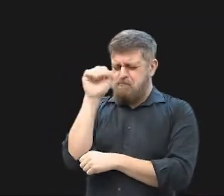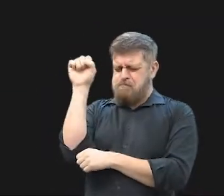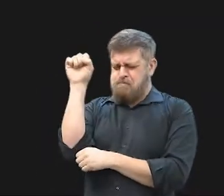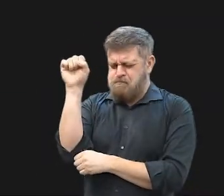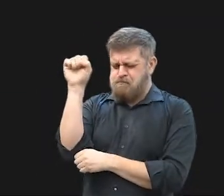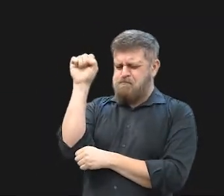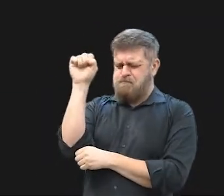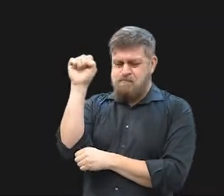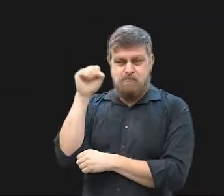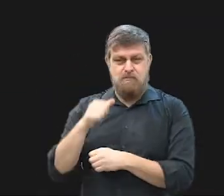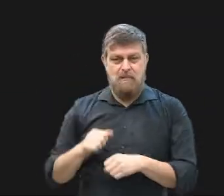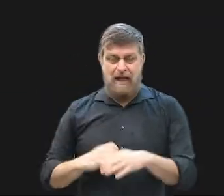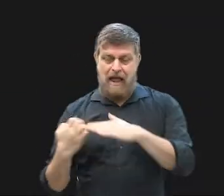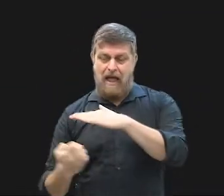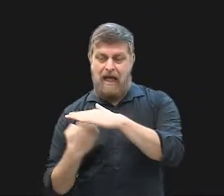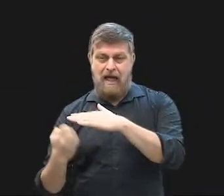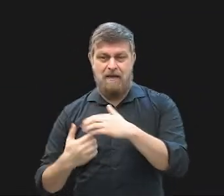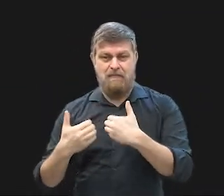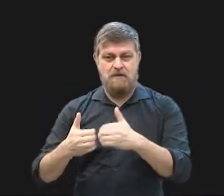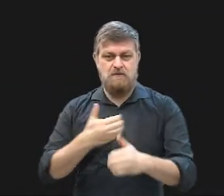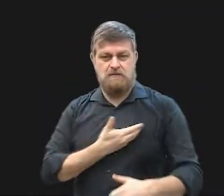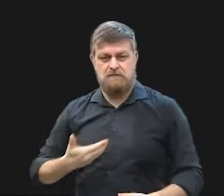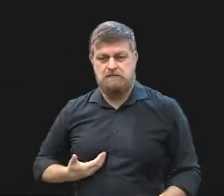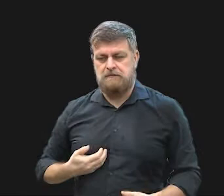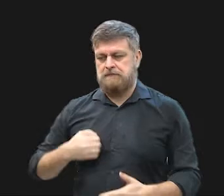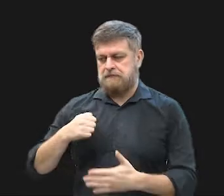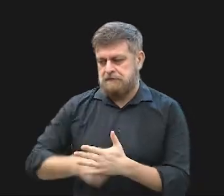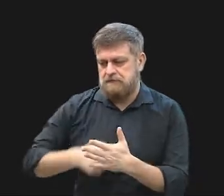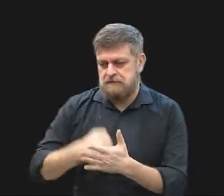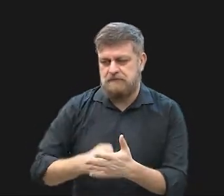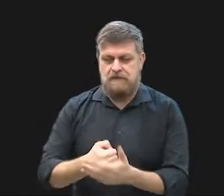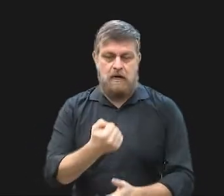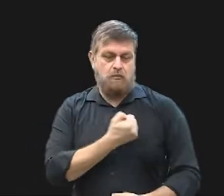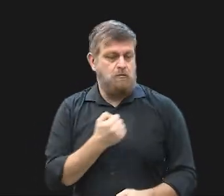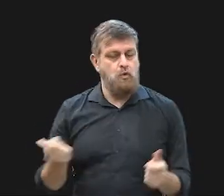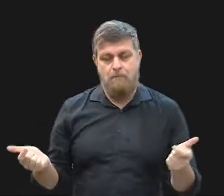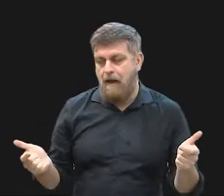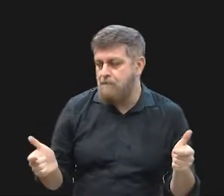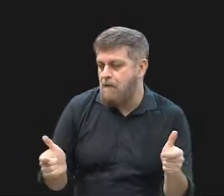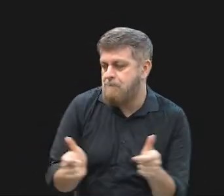E as empresas de transportes, elas insistiam em reduzir ao máximo porque